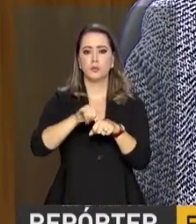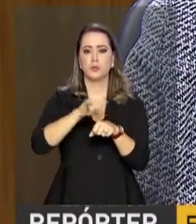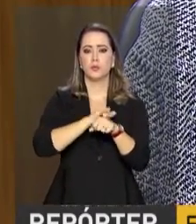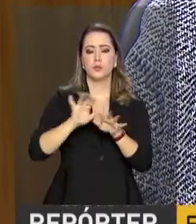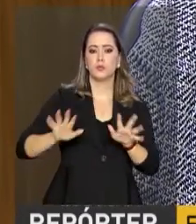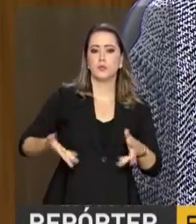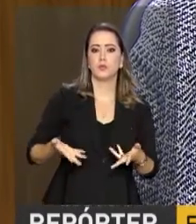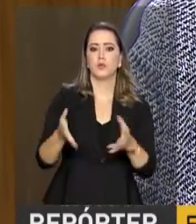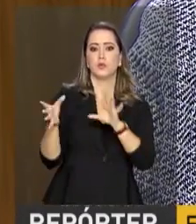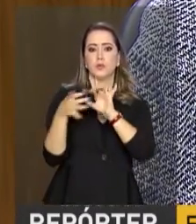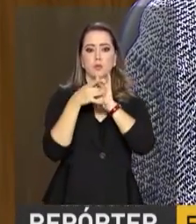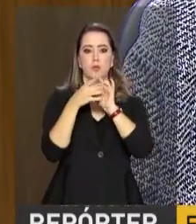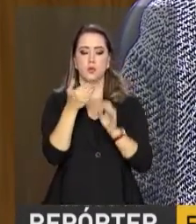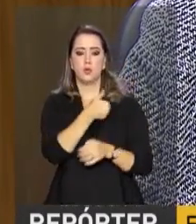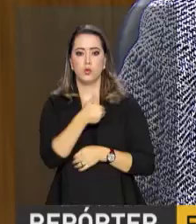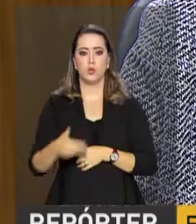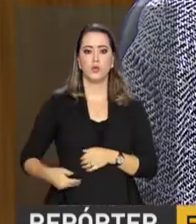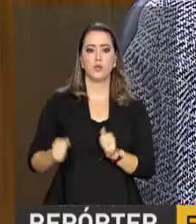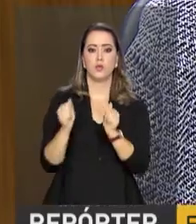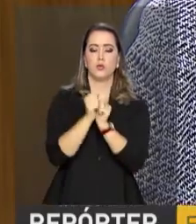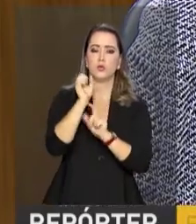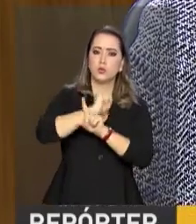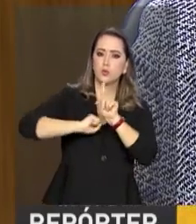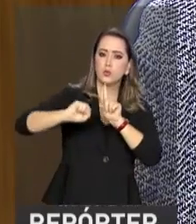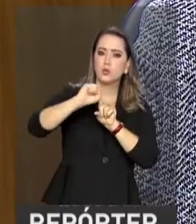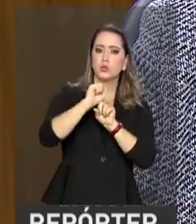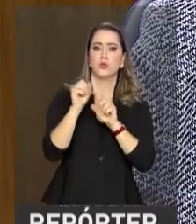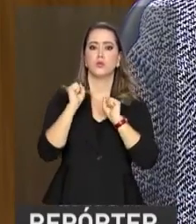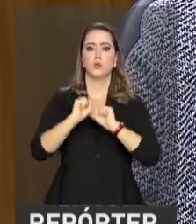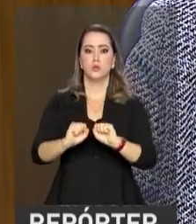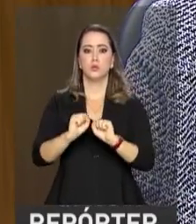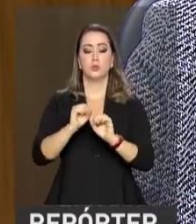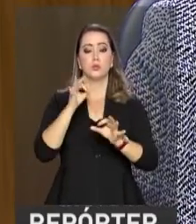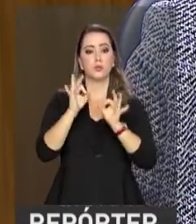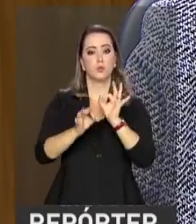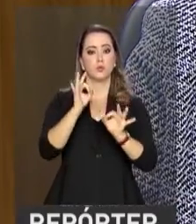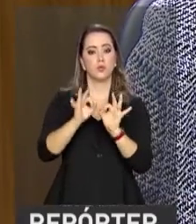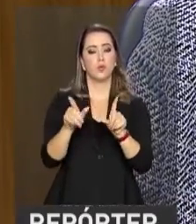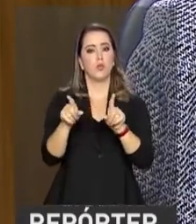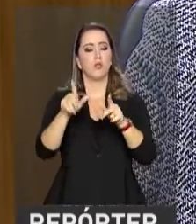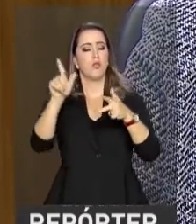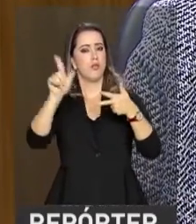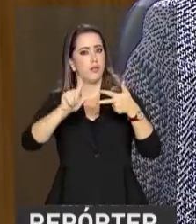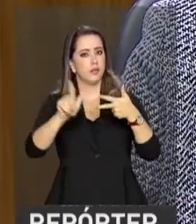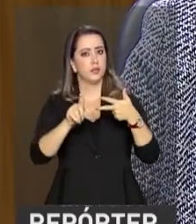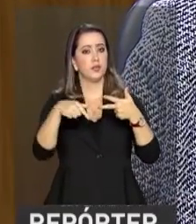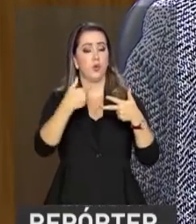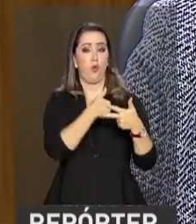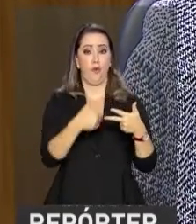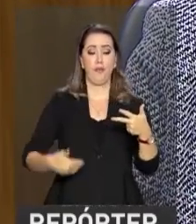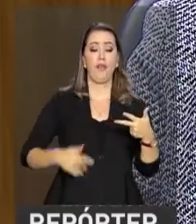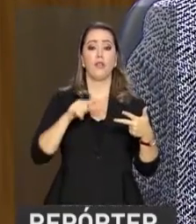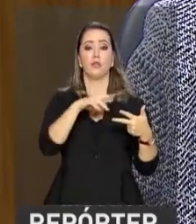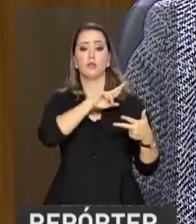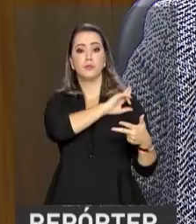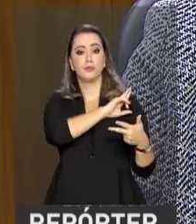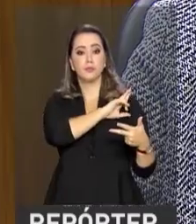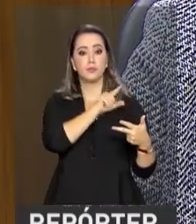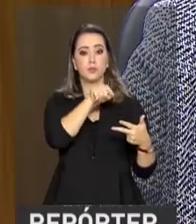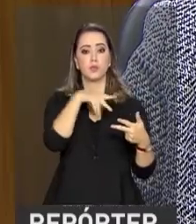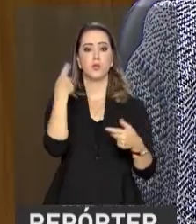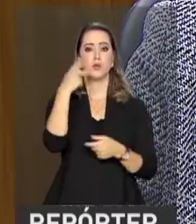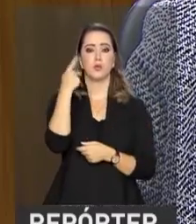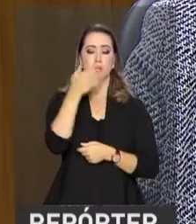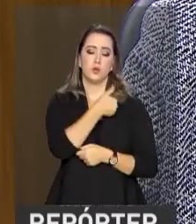juntarmos governo e sociedade poder legislativo poder judiciário governo ele tem a responsabilidade das